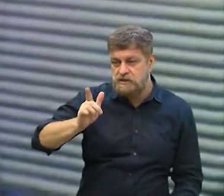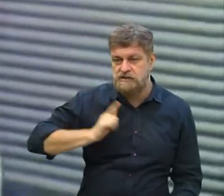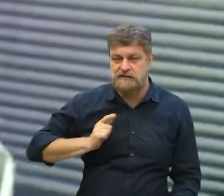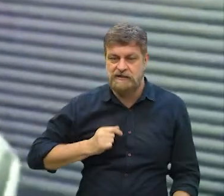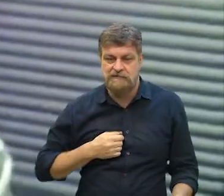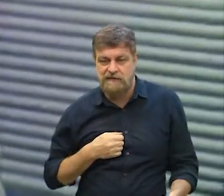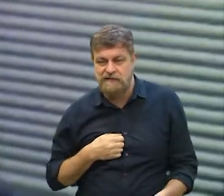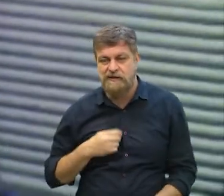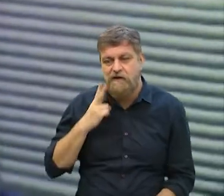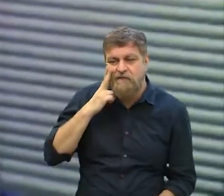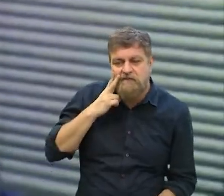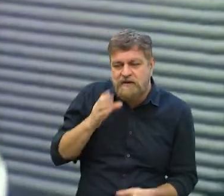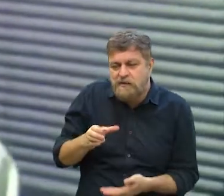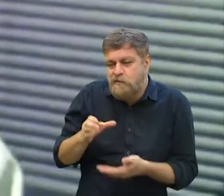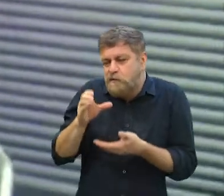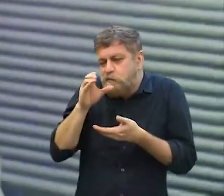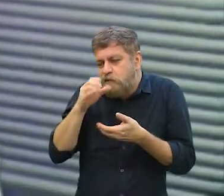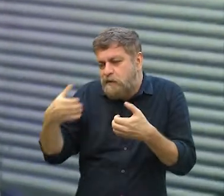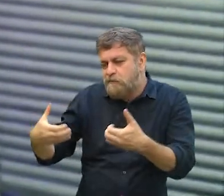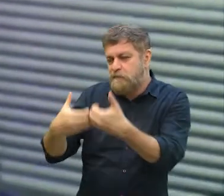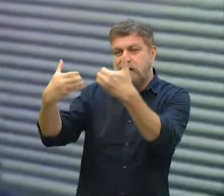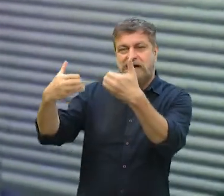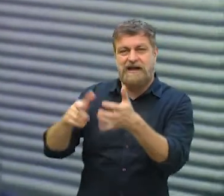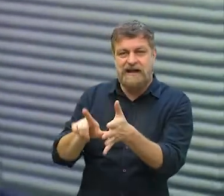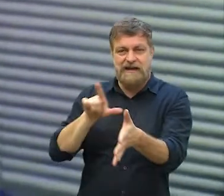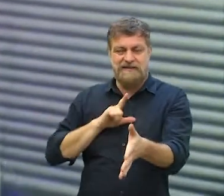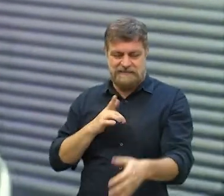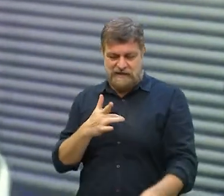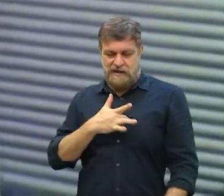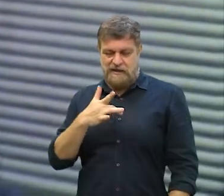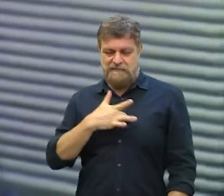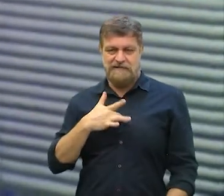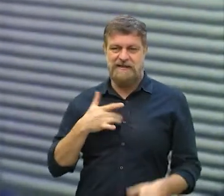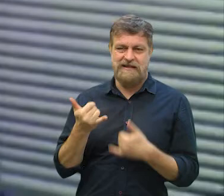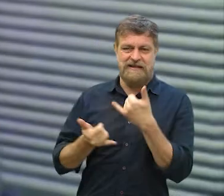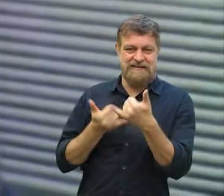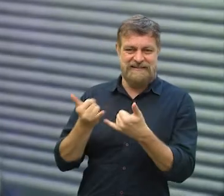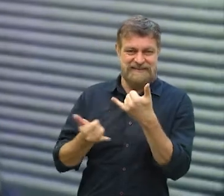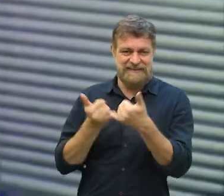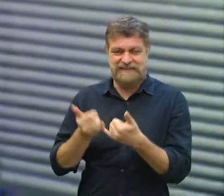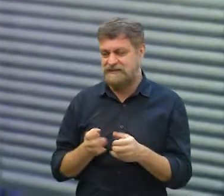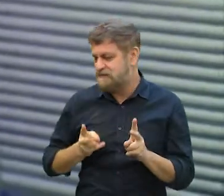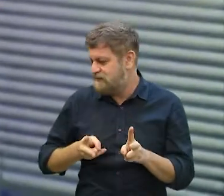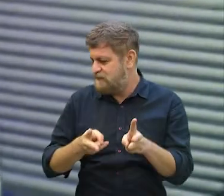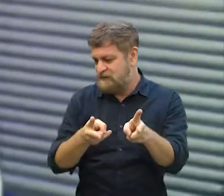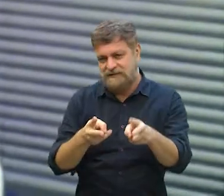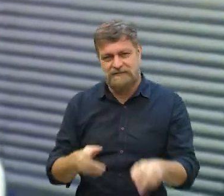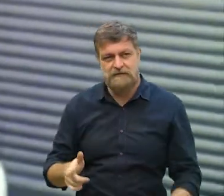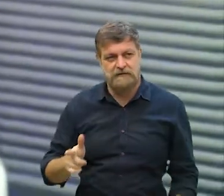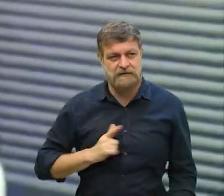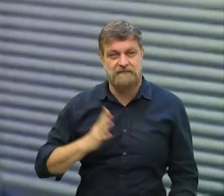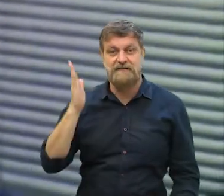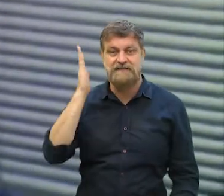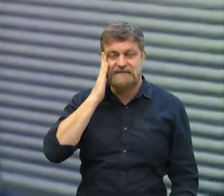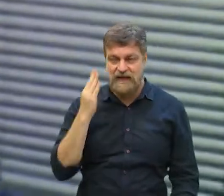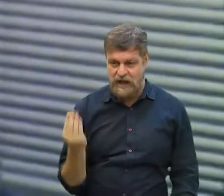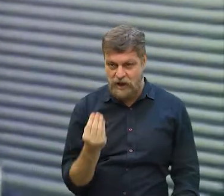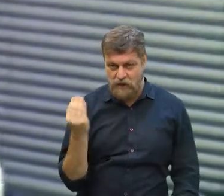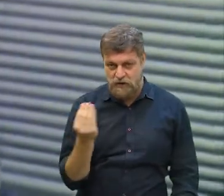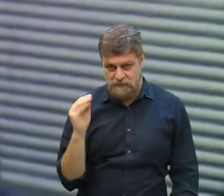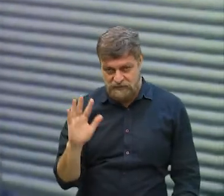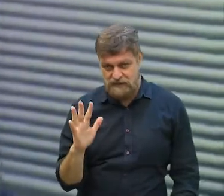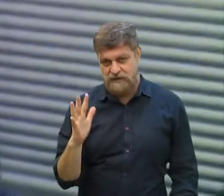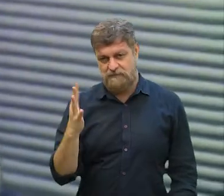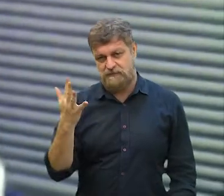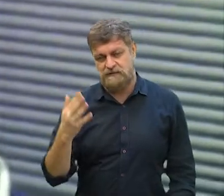doutor, não vai nem pagar um vinho e tal? Eu falei, não, vamos lá, o importante é não apaixonar, e todo mundo dá risada e segue firme. Então, assim, você sabe como é que a